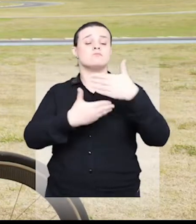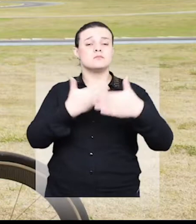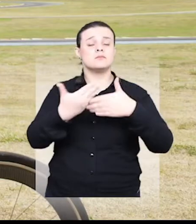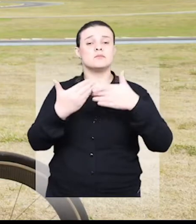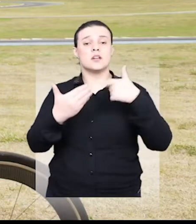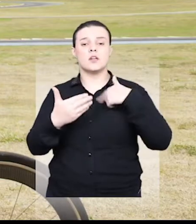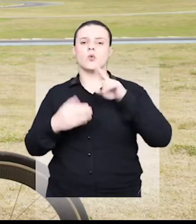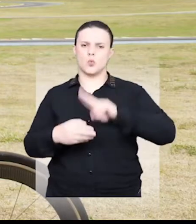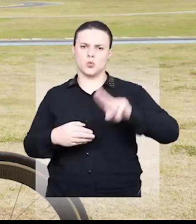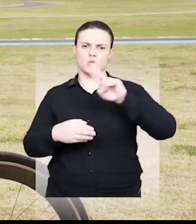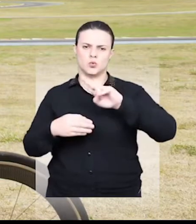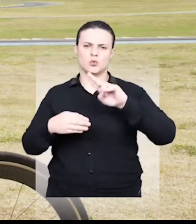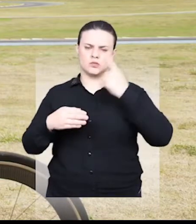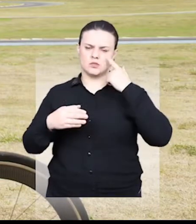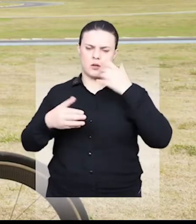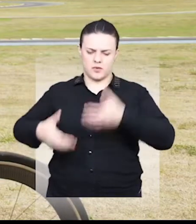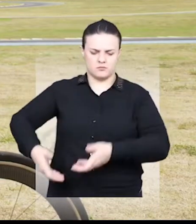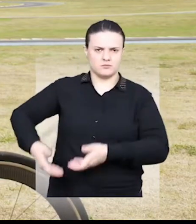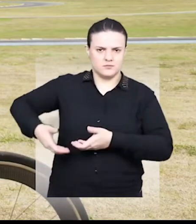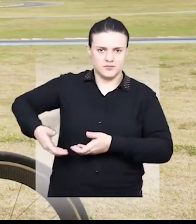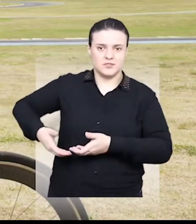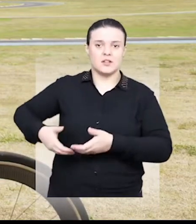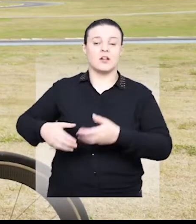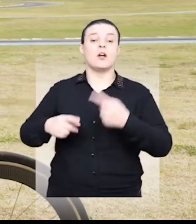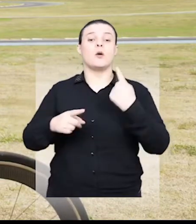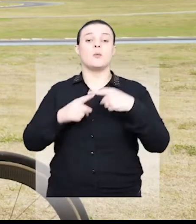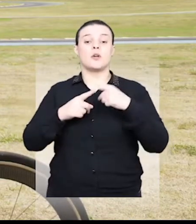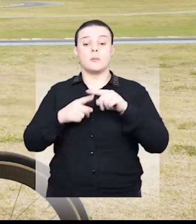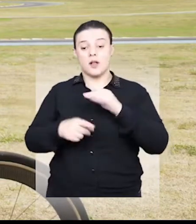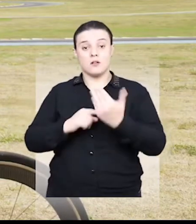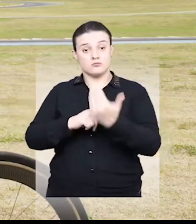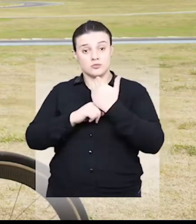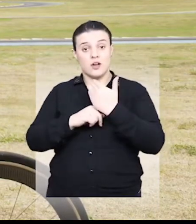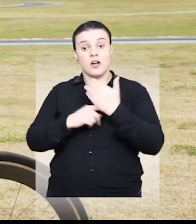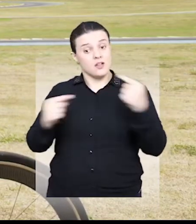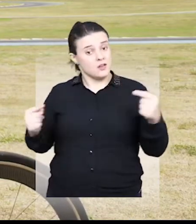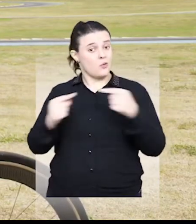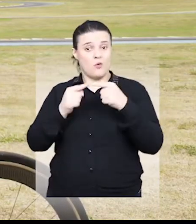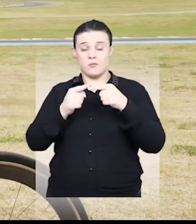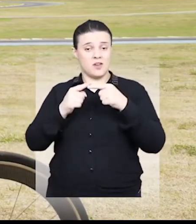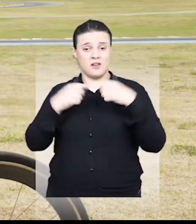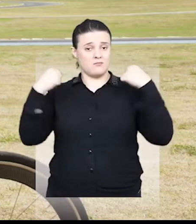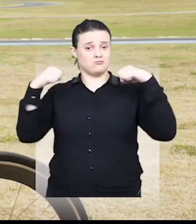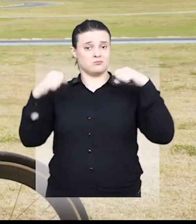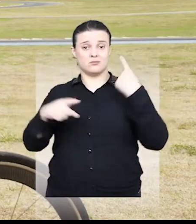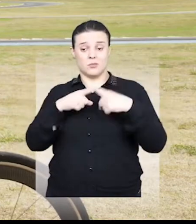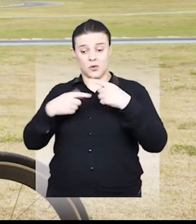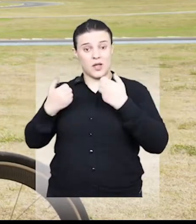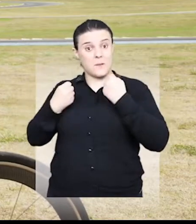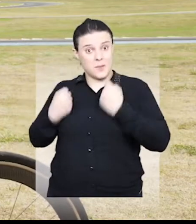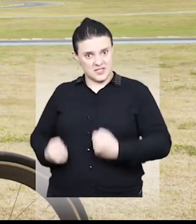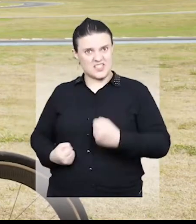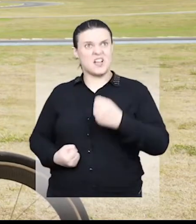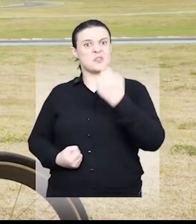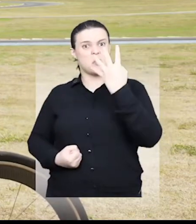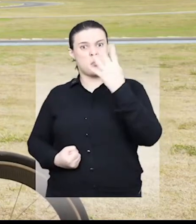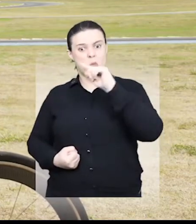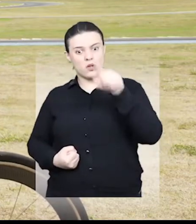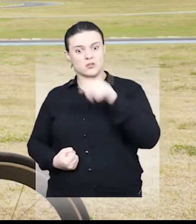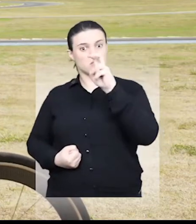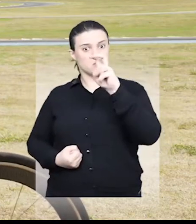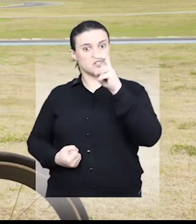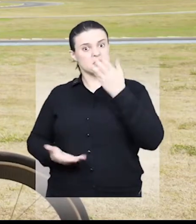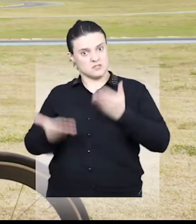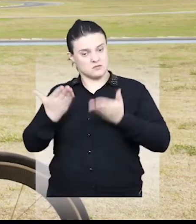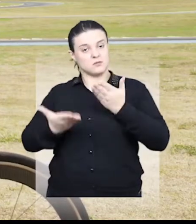eu utilizo muito da prótese, ela acaba sendo uma atividade física, né, porque é um peso de